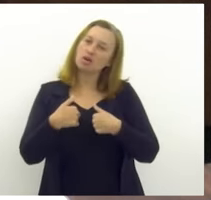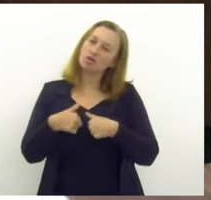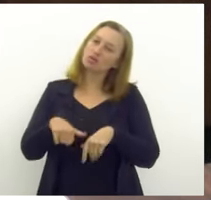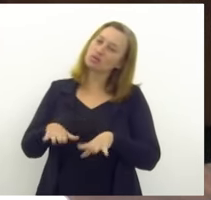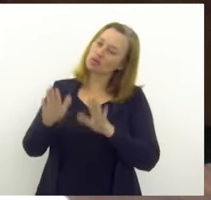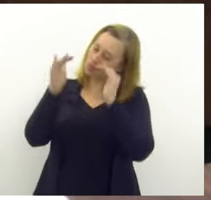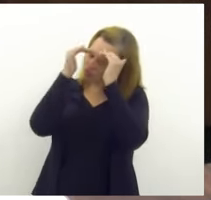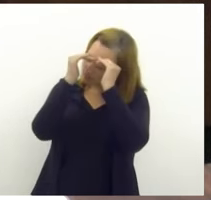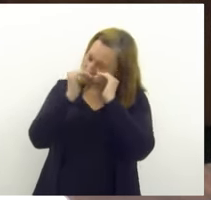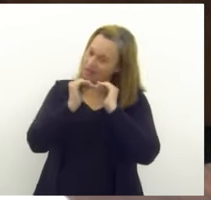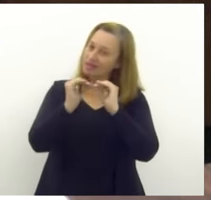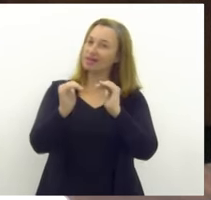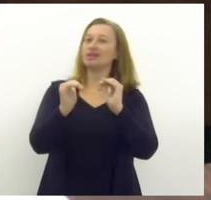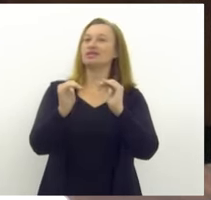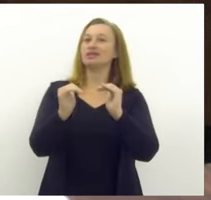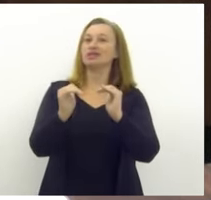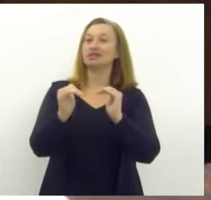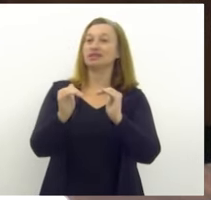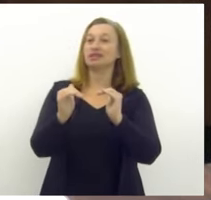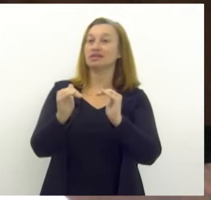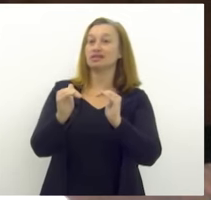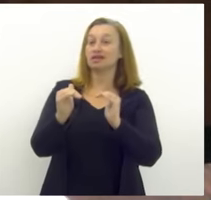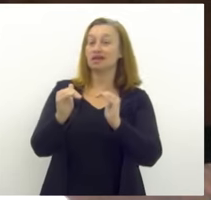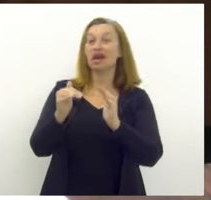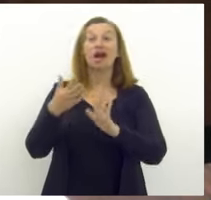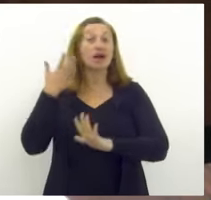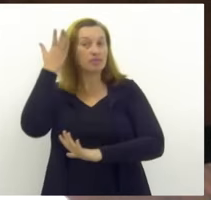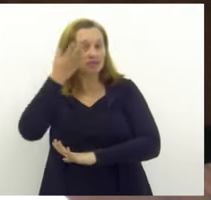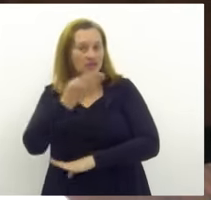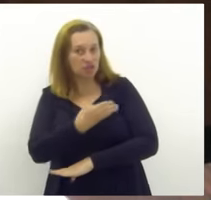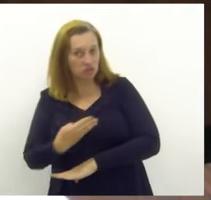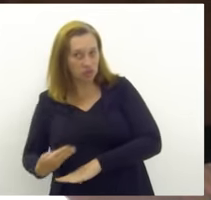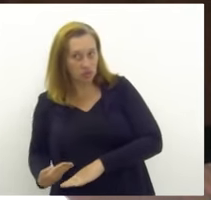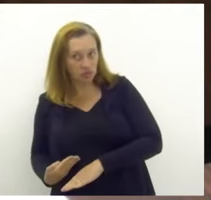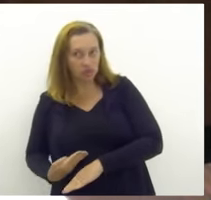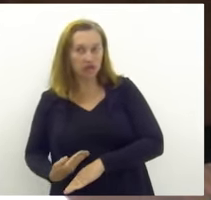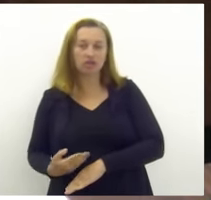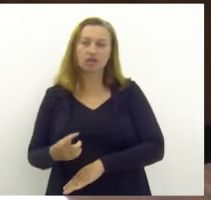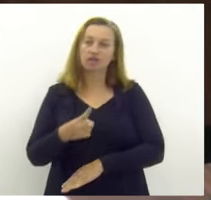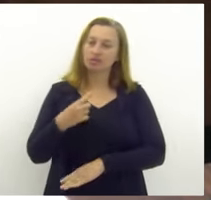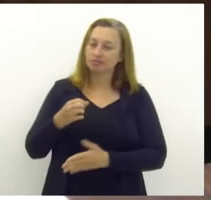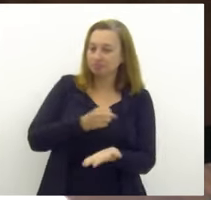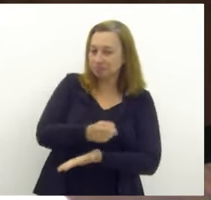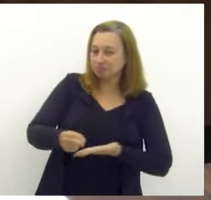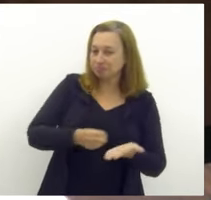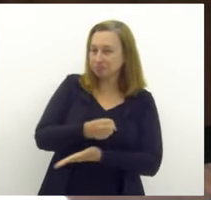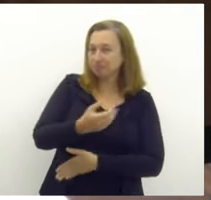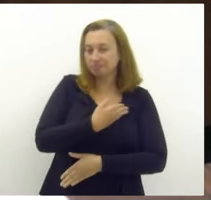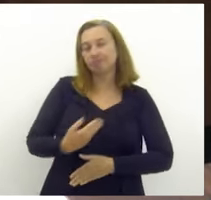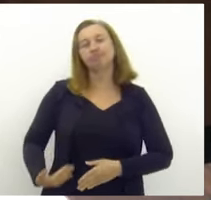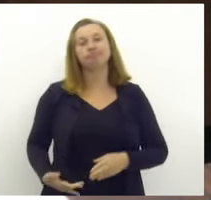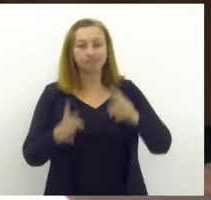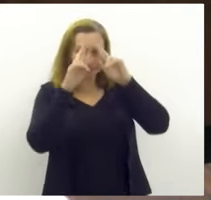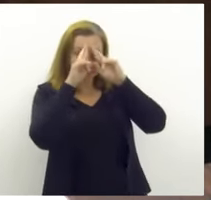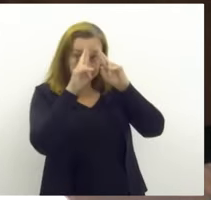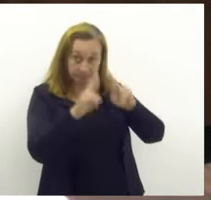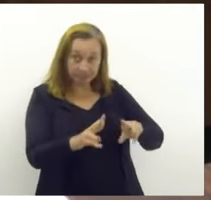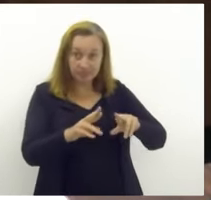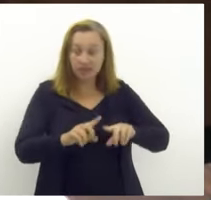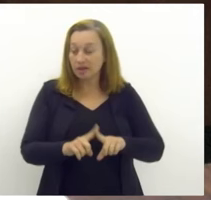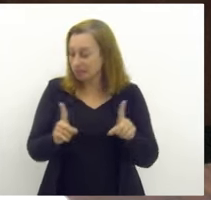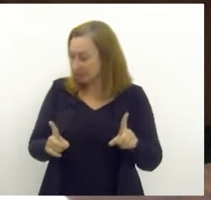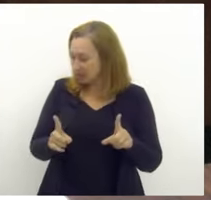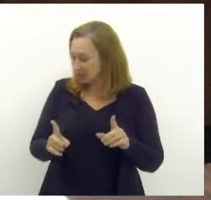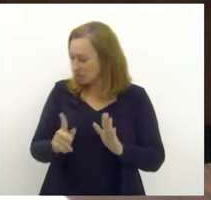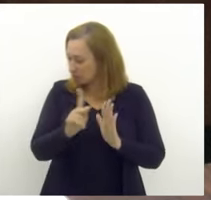obediente a ordem vem de cima a mensagem é do governo nós somos base do governo nós respeitamos mas é um